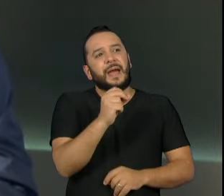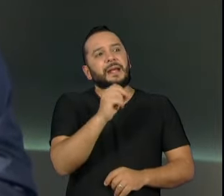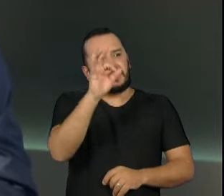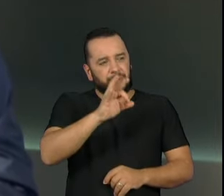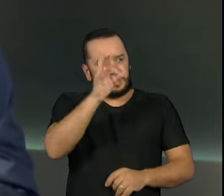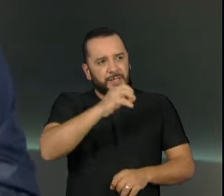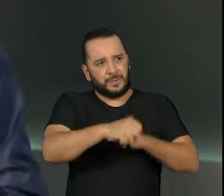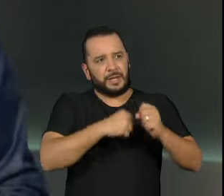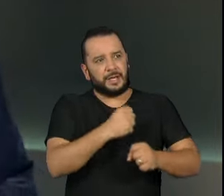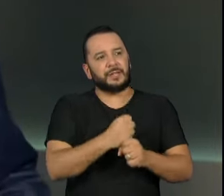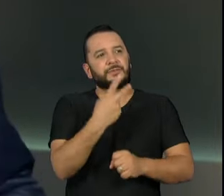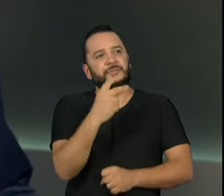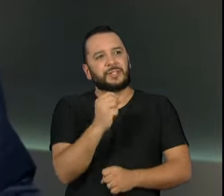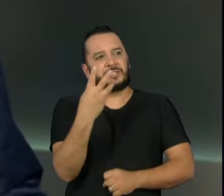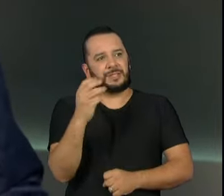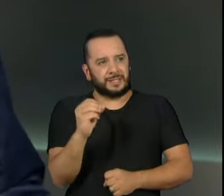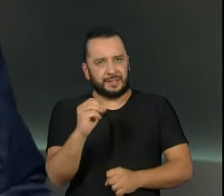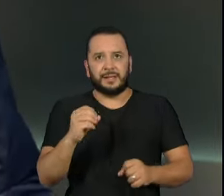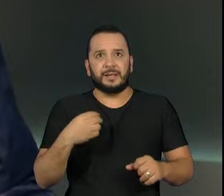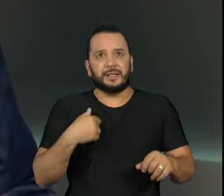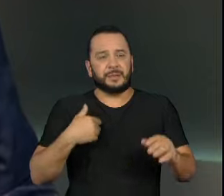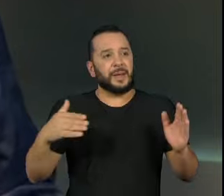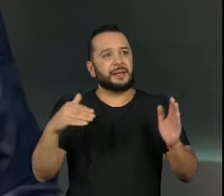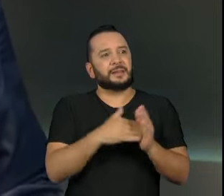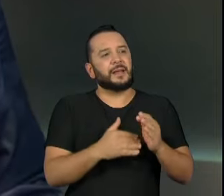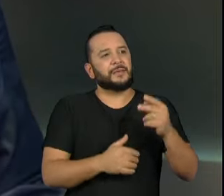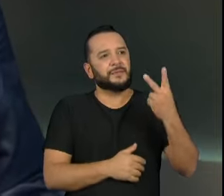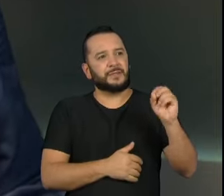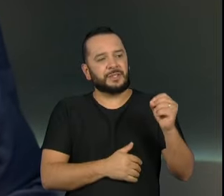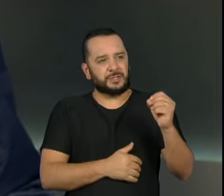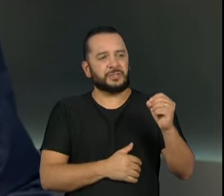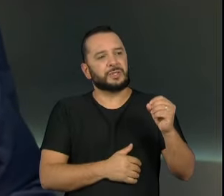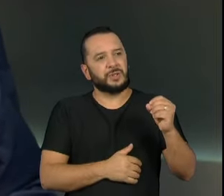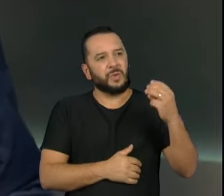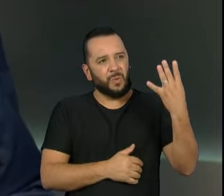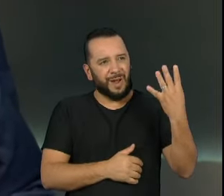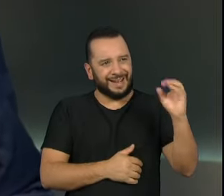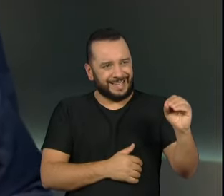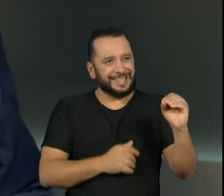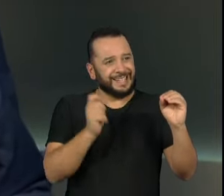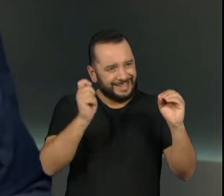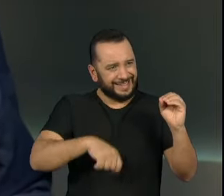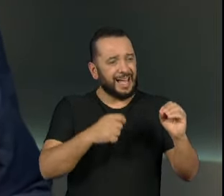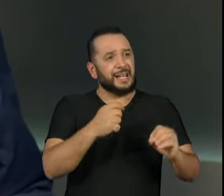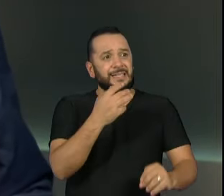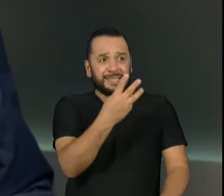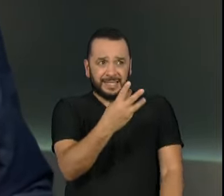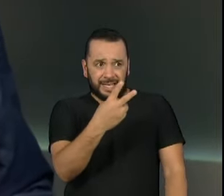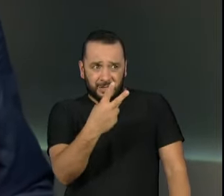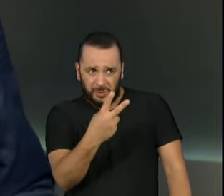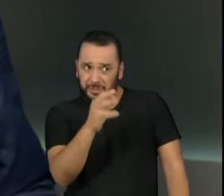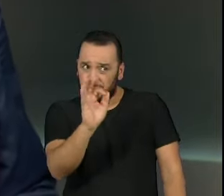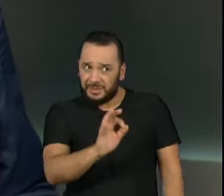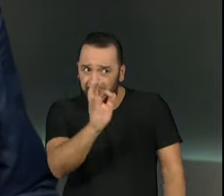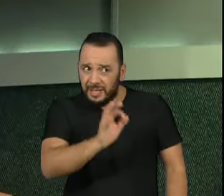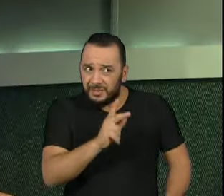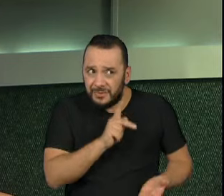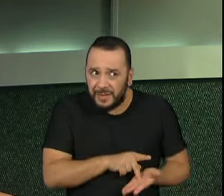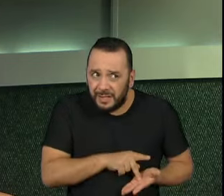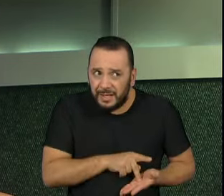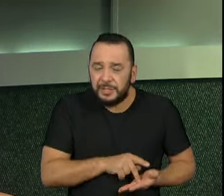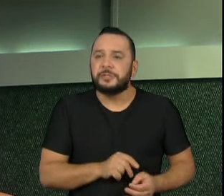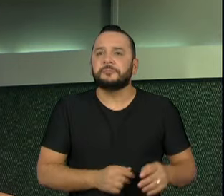e 32% até 2040, 32% da matriz energética brasileira. Isso é factível?